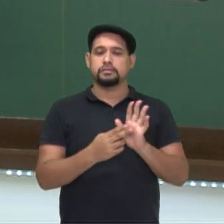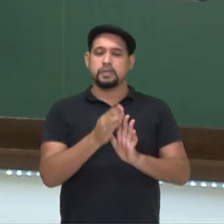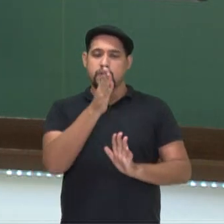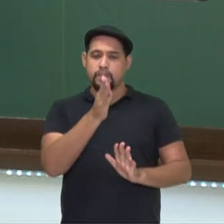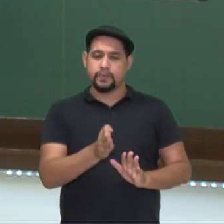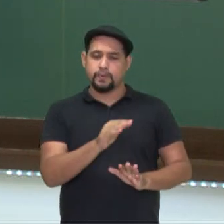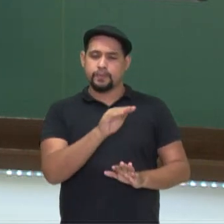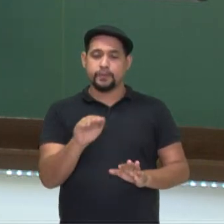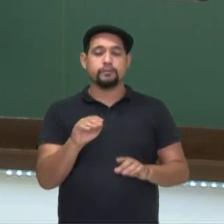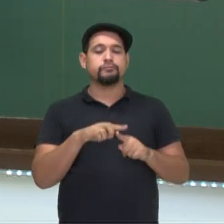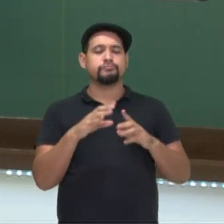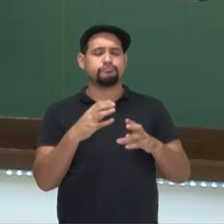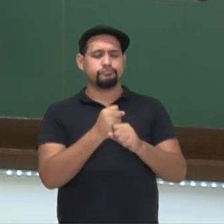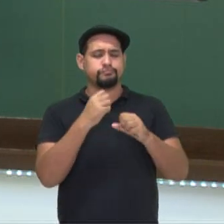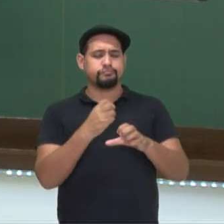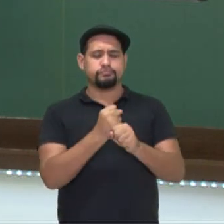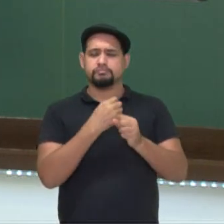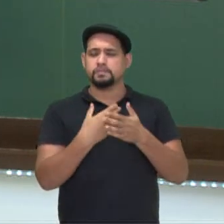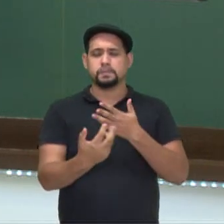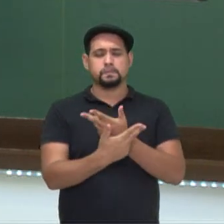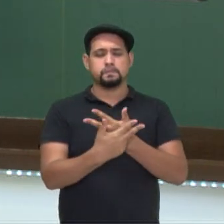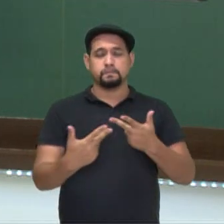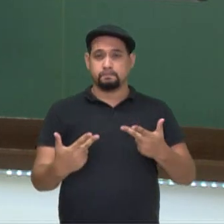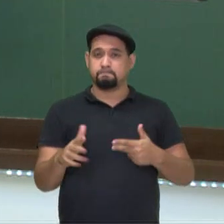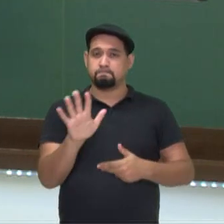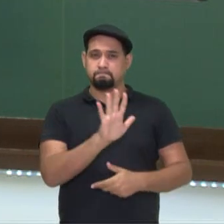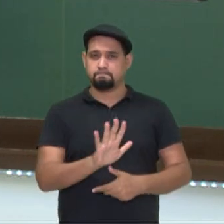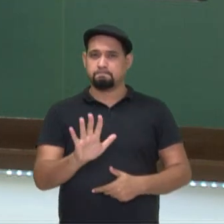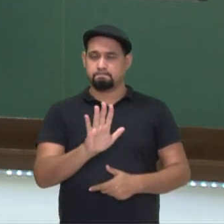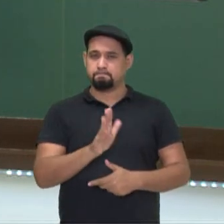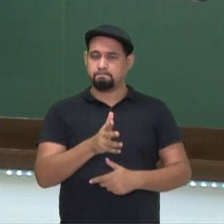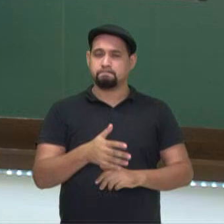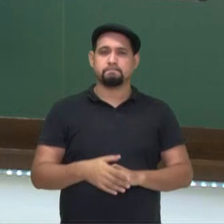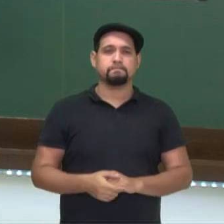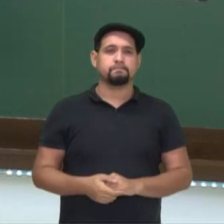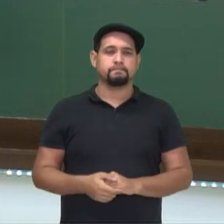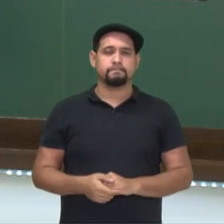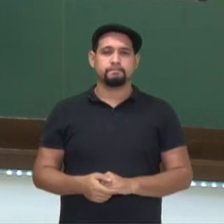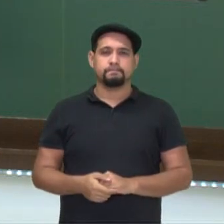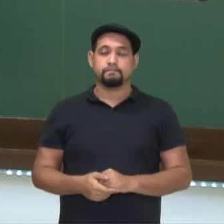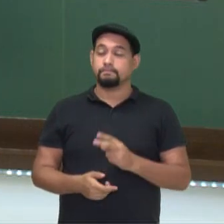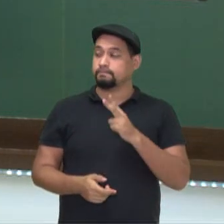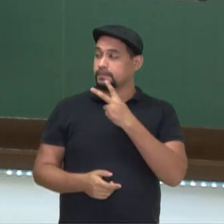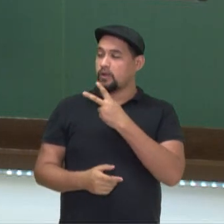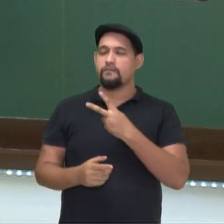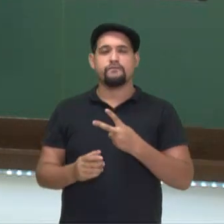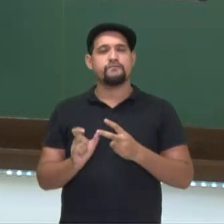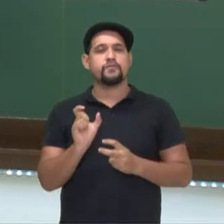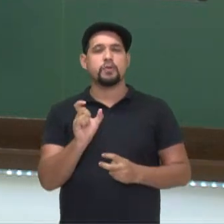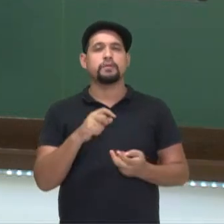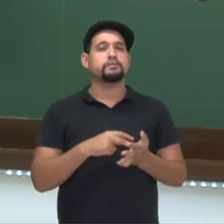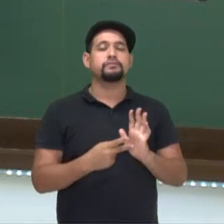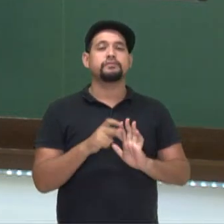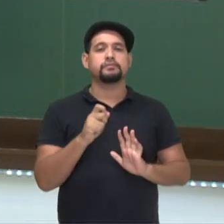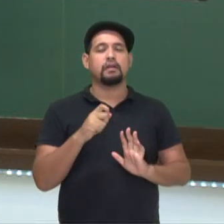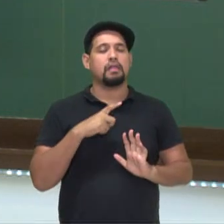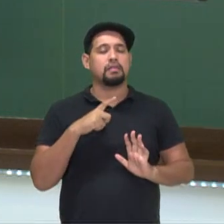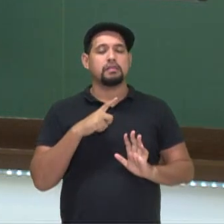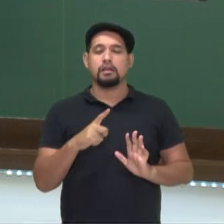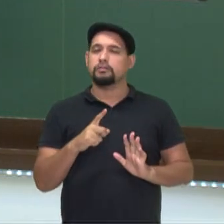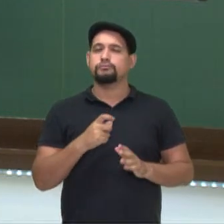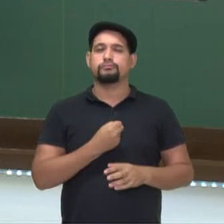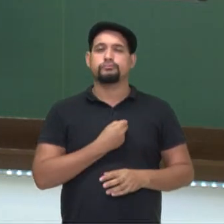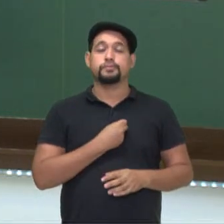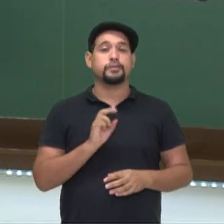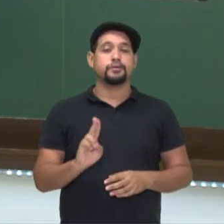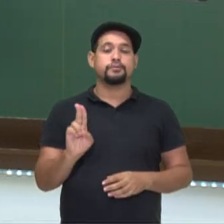diagonal, eu consigo calcular qualquer área de losango, tá? Então, essa fórmula, ela vem de uma expressão algébrica